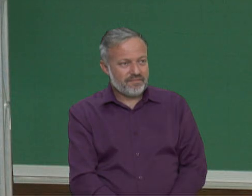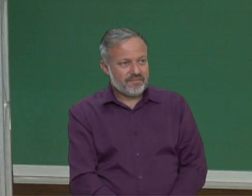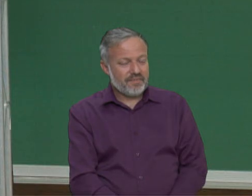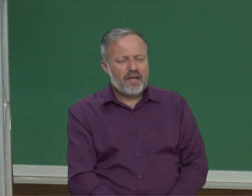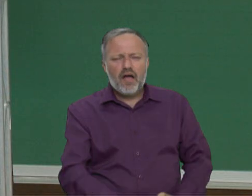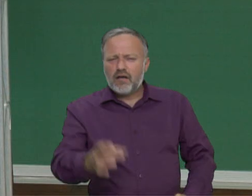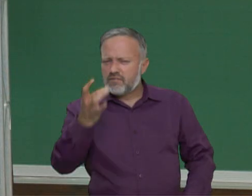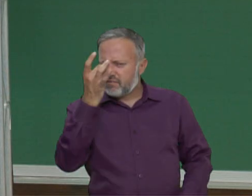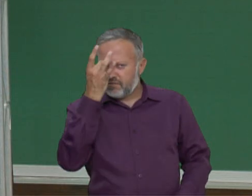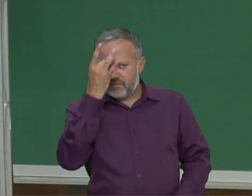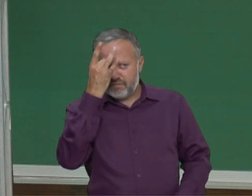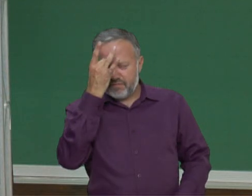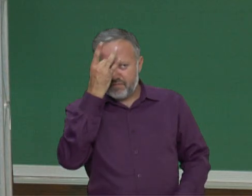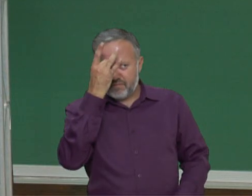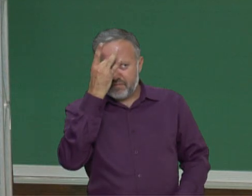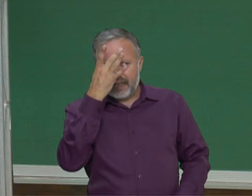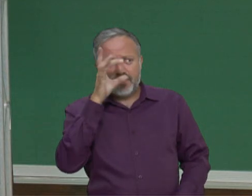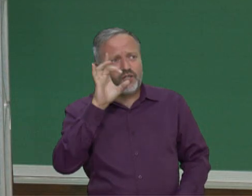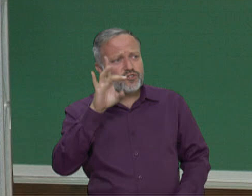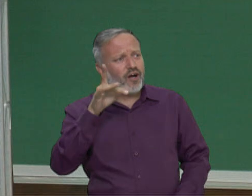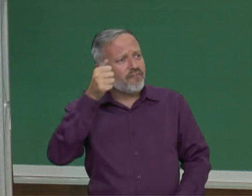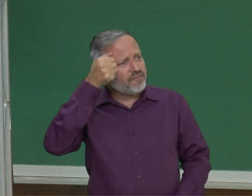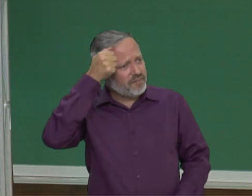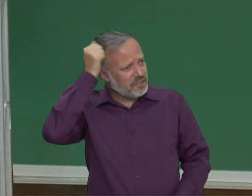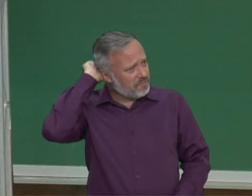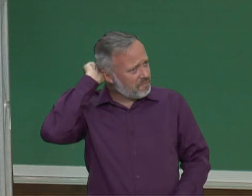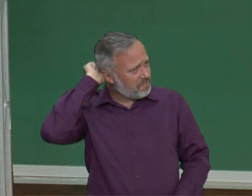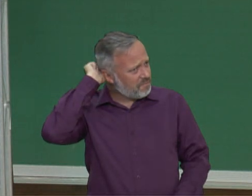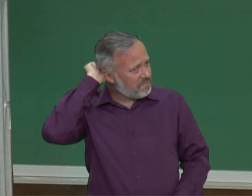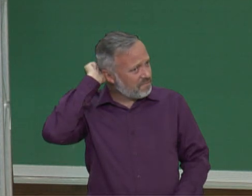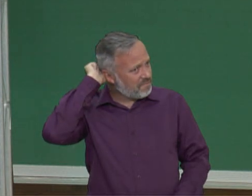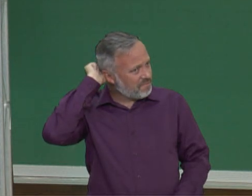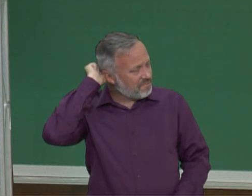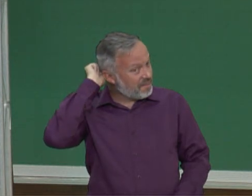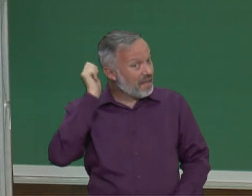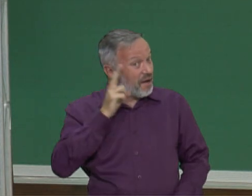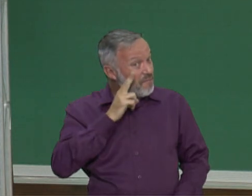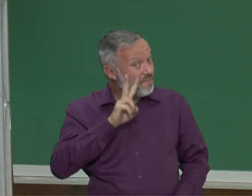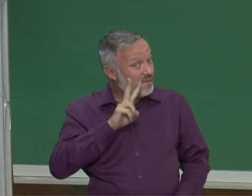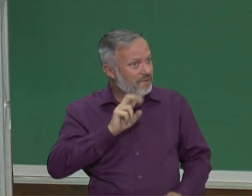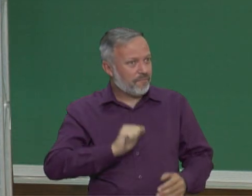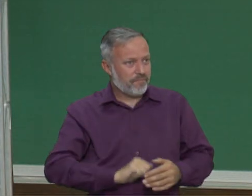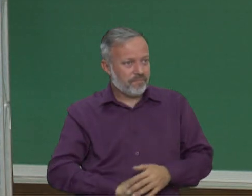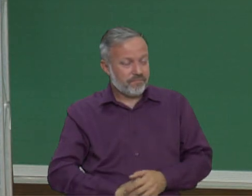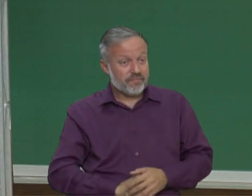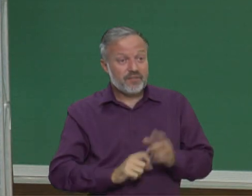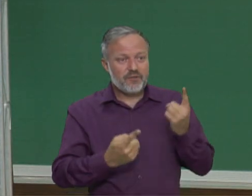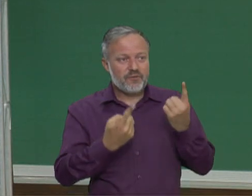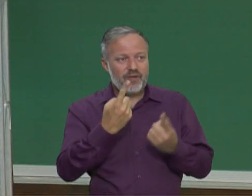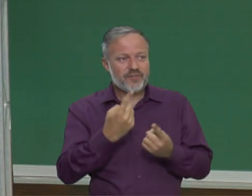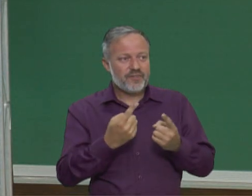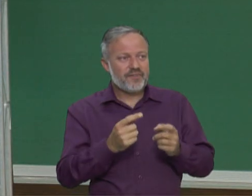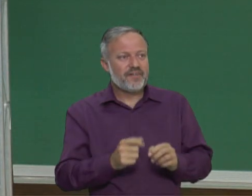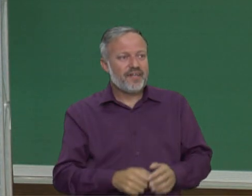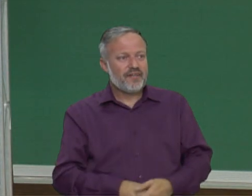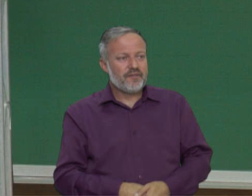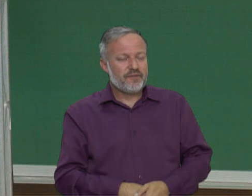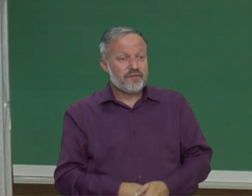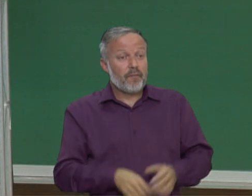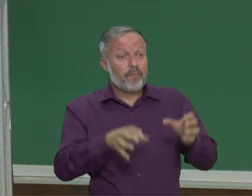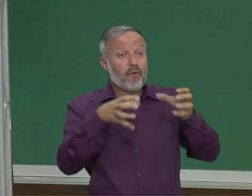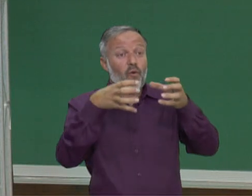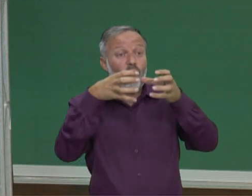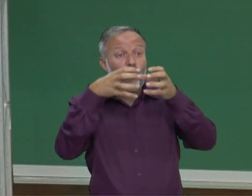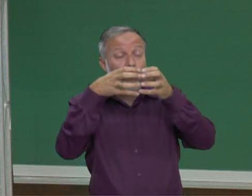Mais fácil que isso, só questão de vestibular, né, gente? Com certeza. Vamos lá. Qual do bloco, então? Qual dos blocos?